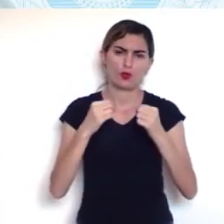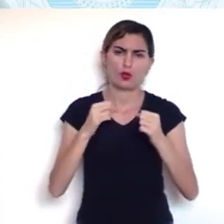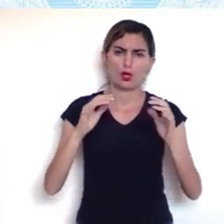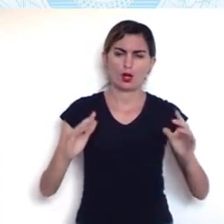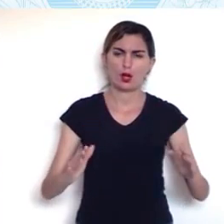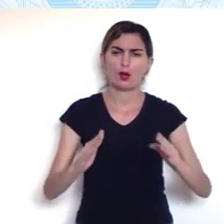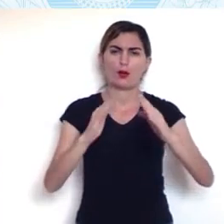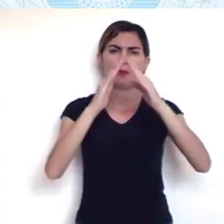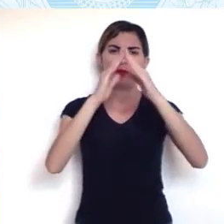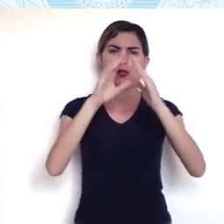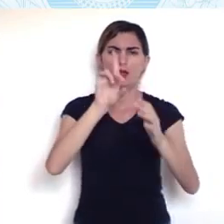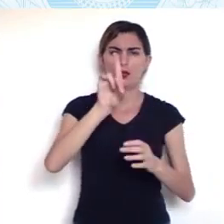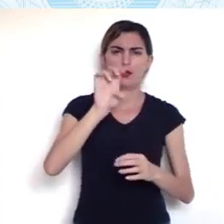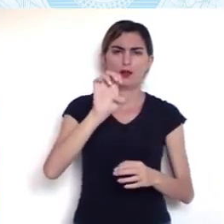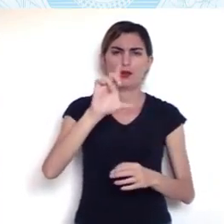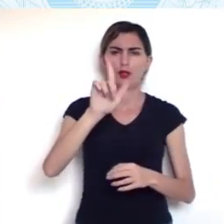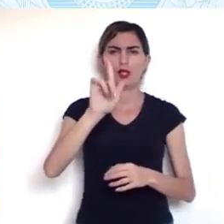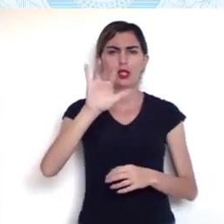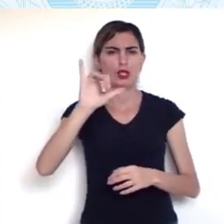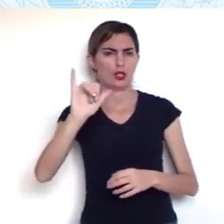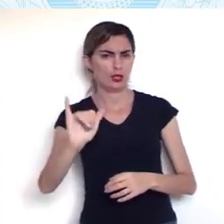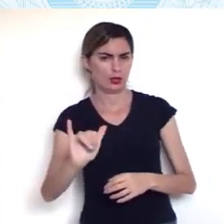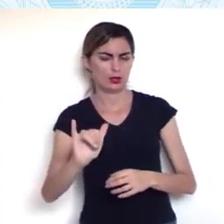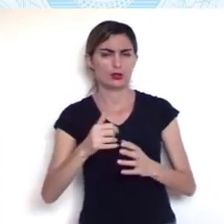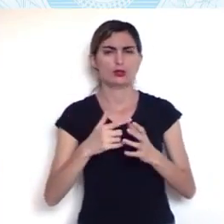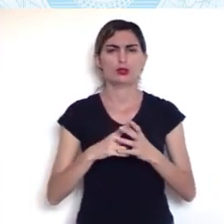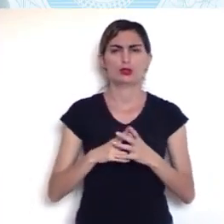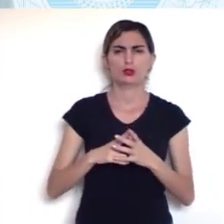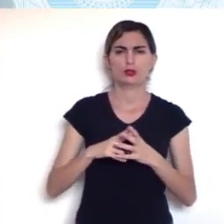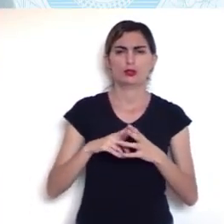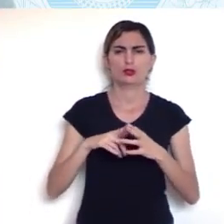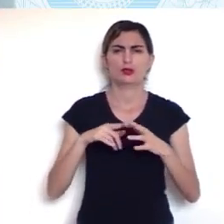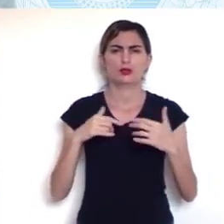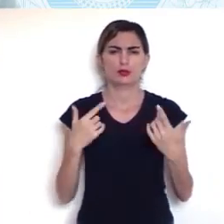Afresco da Capella degli Impadina.